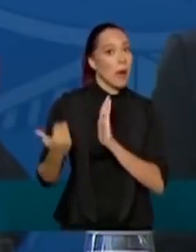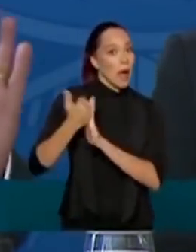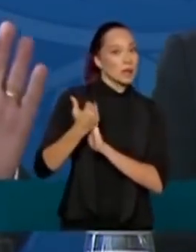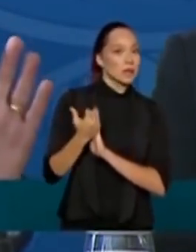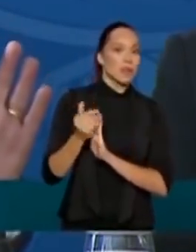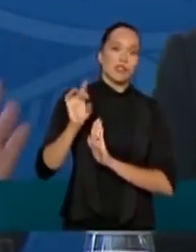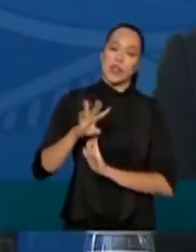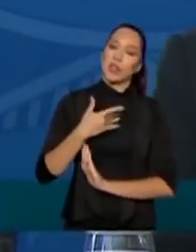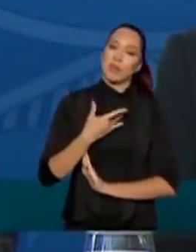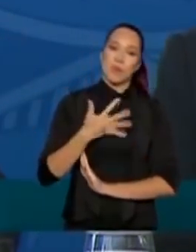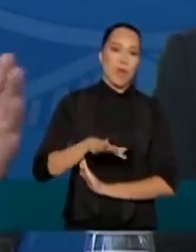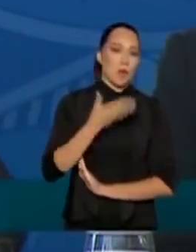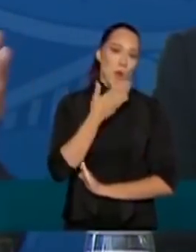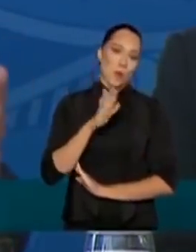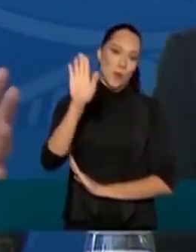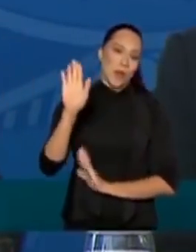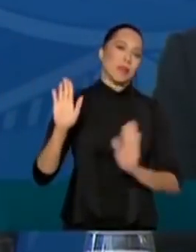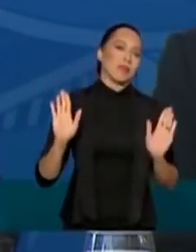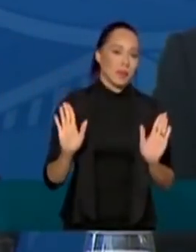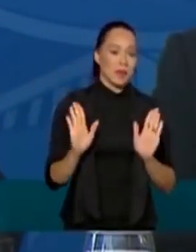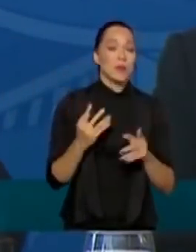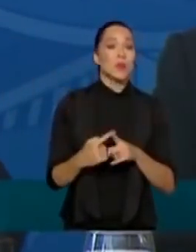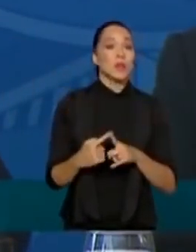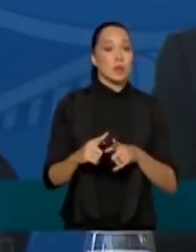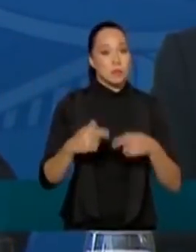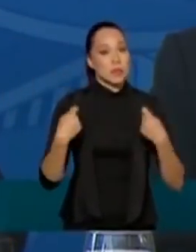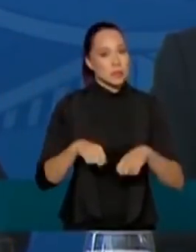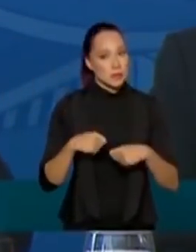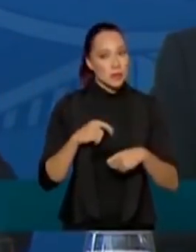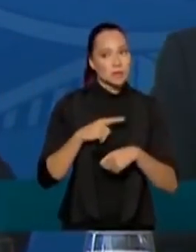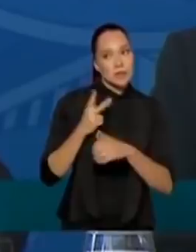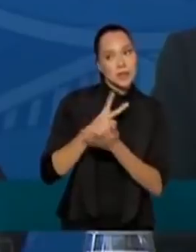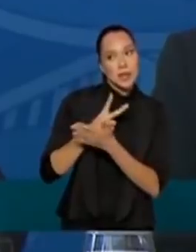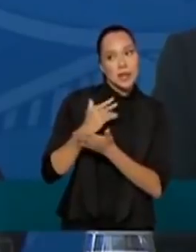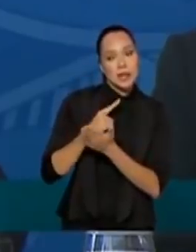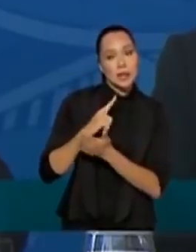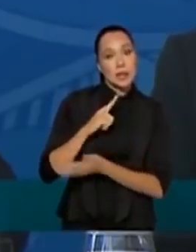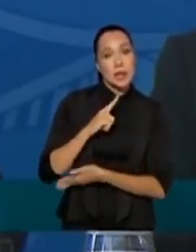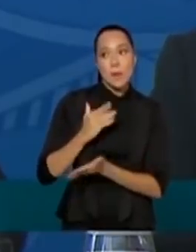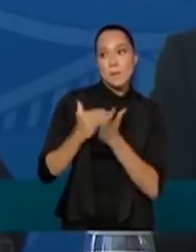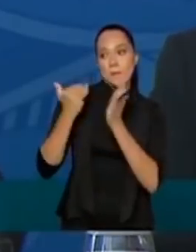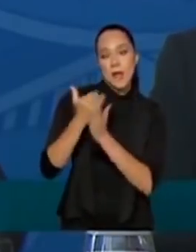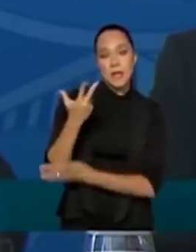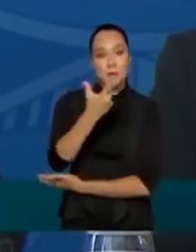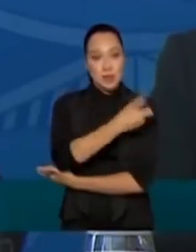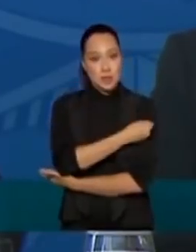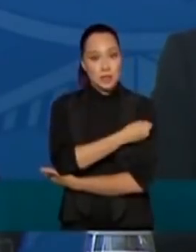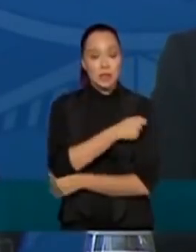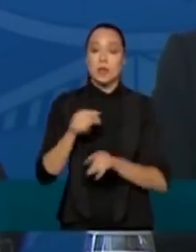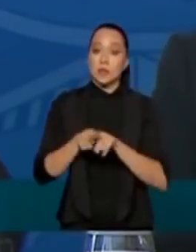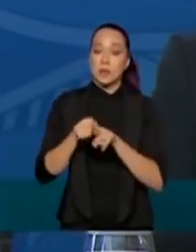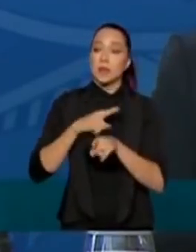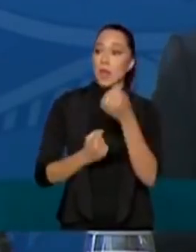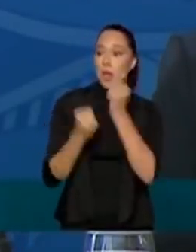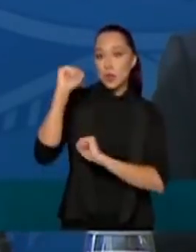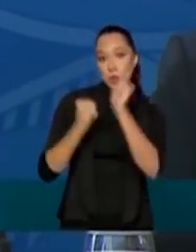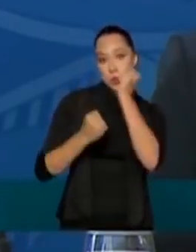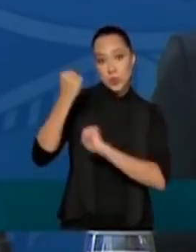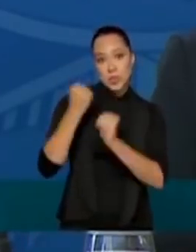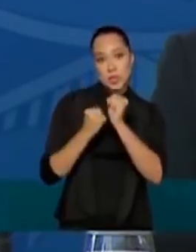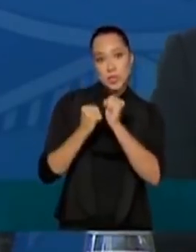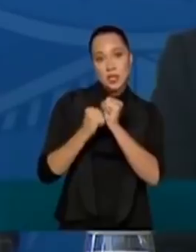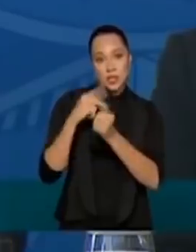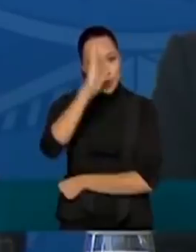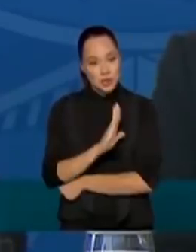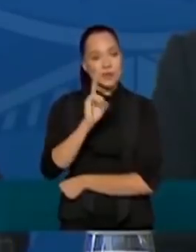1 milhão de vacinas, precisamos buscar mais vacinas e nós temos a indústria de vacinas